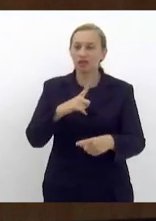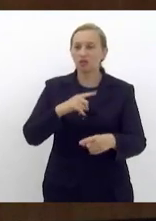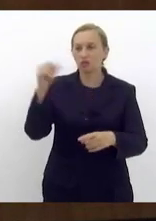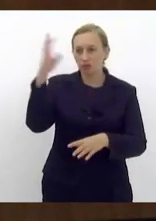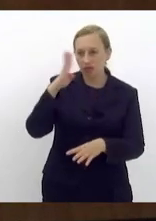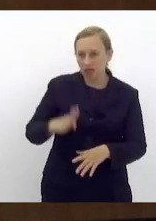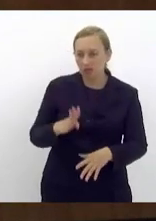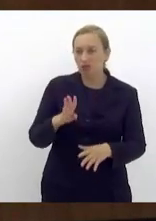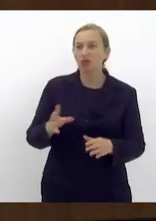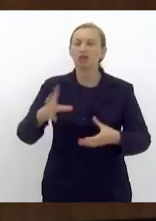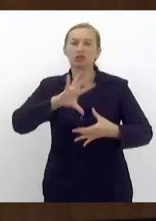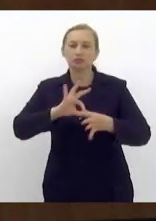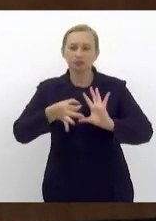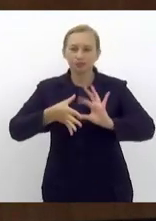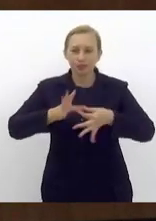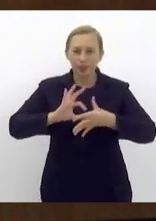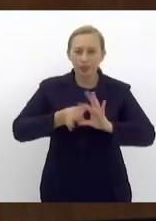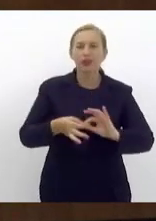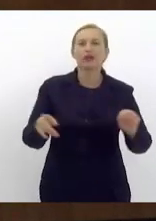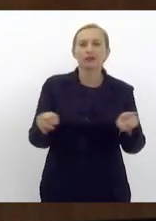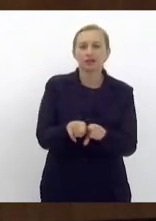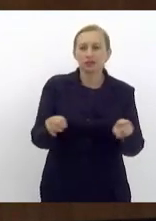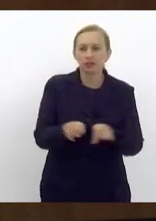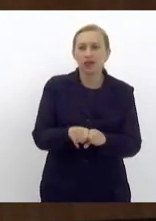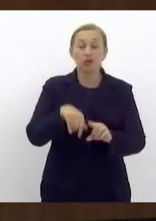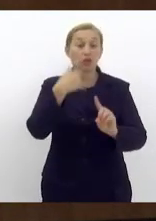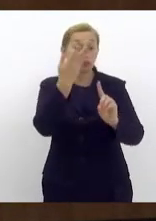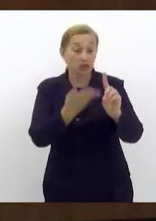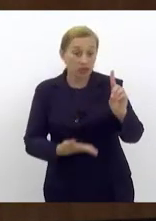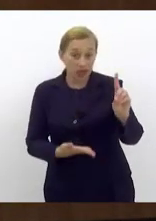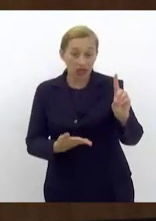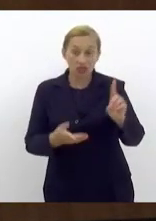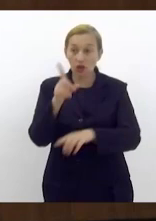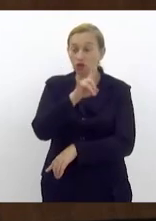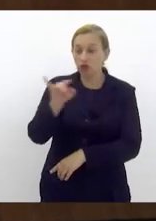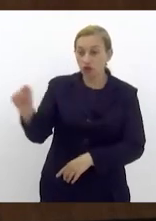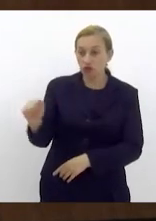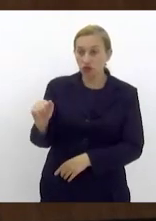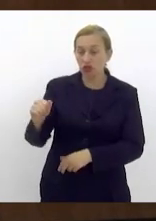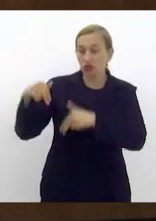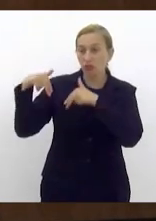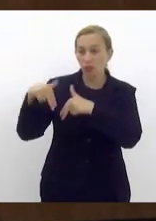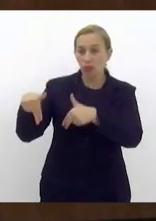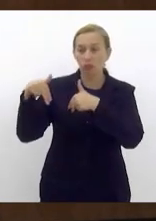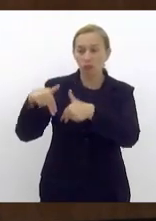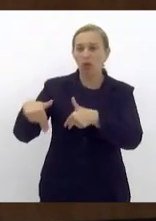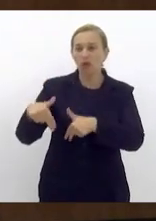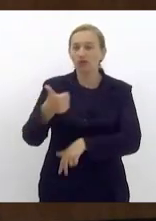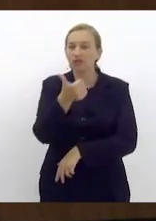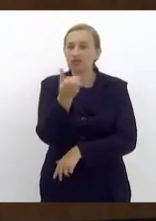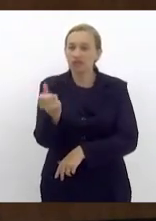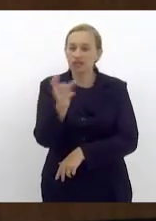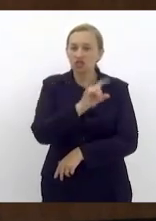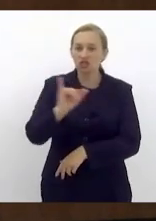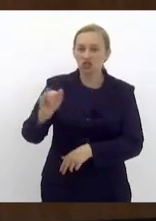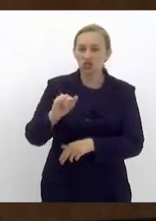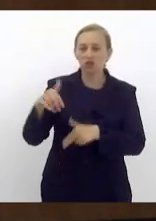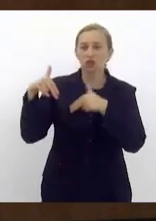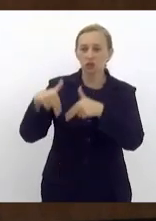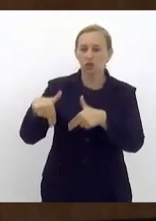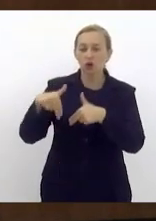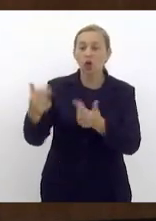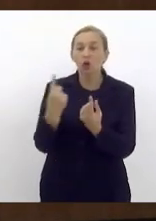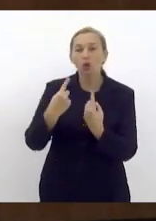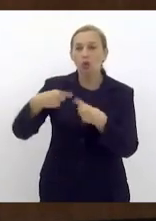dentro desse contexto, é também uma homenagem ao Dia de Ativismo, aos 16 dias de ativismo